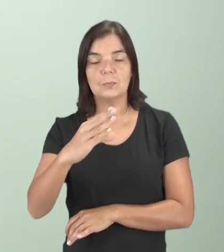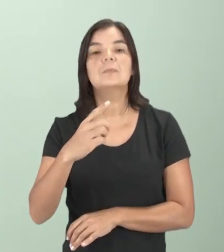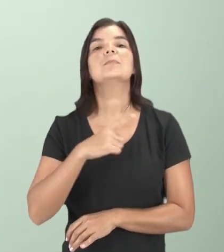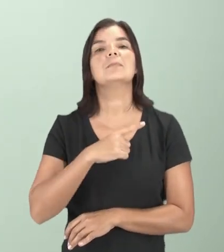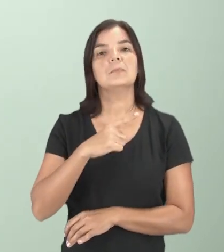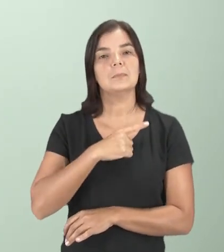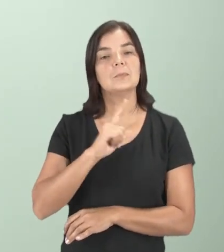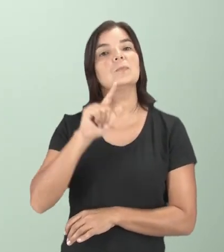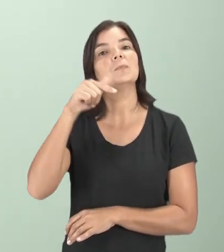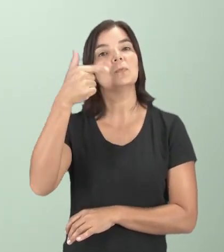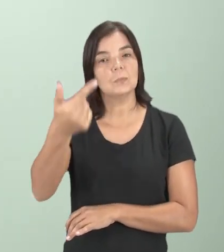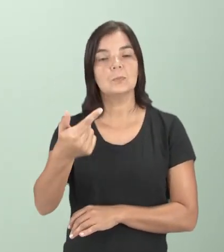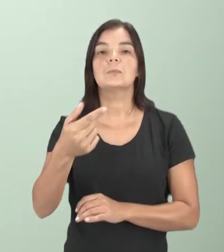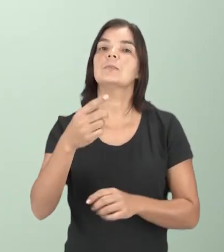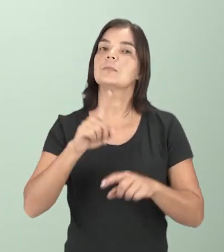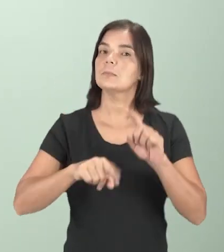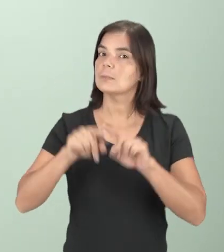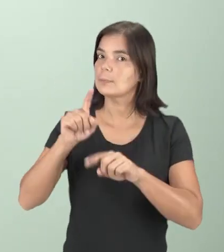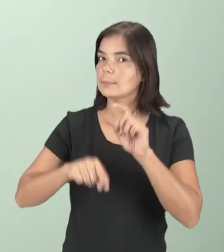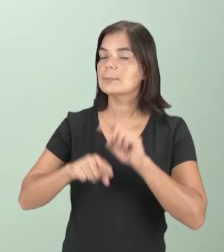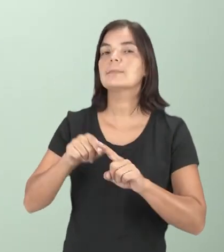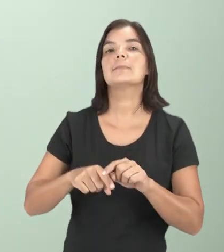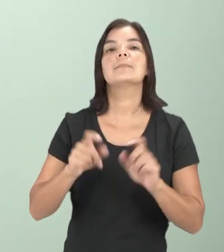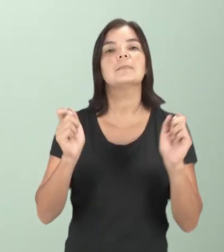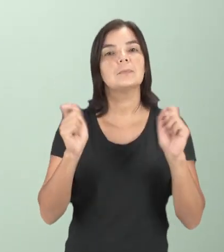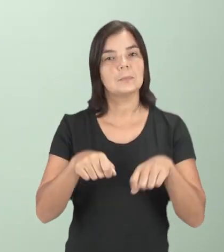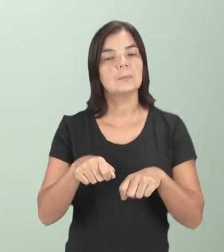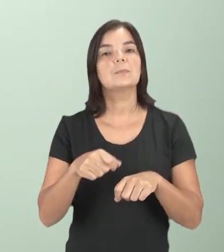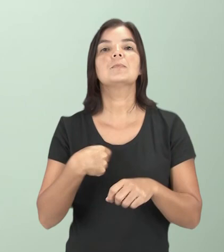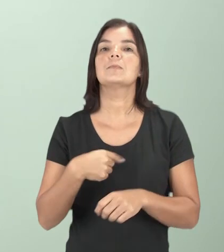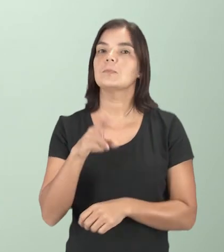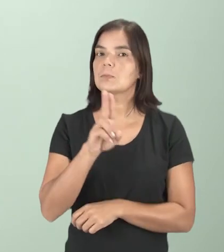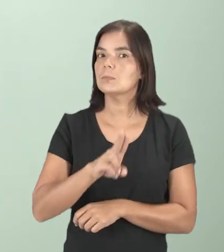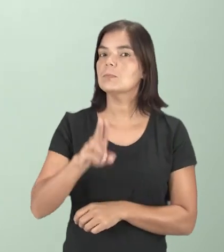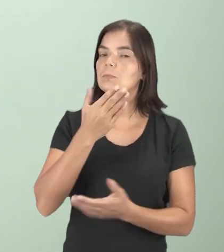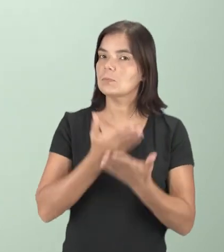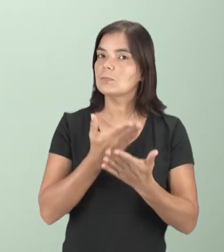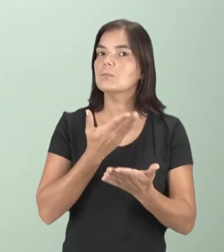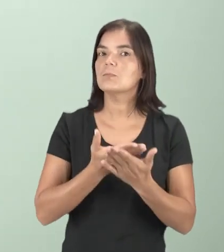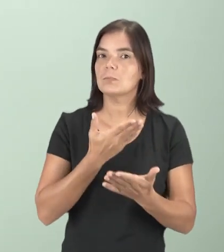vai ter esse e outros materiais que você pode estar